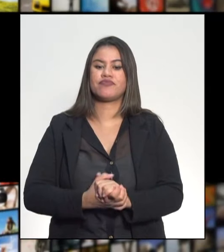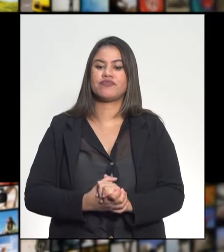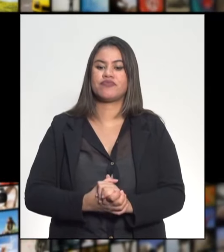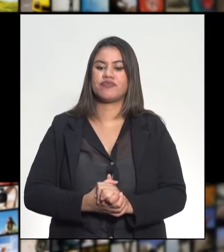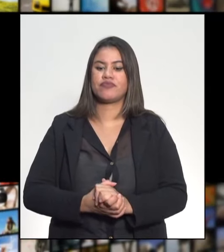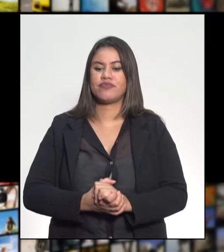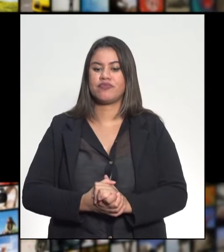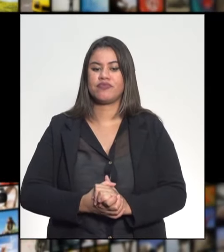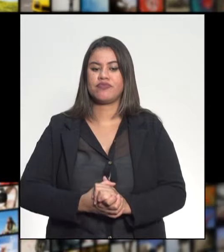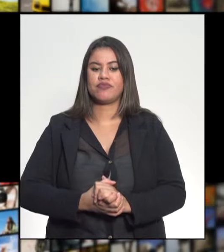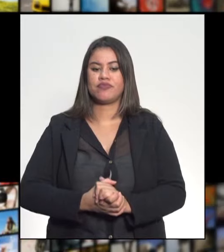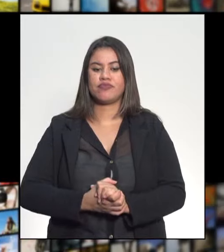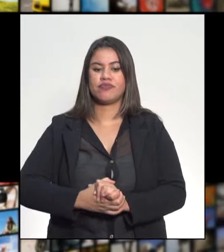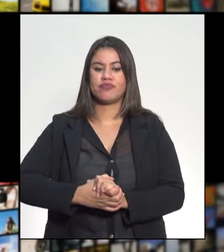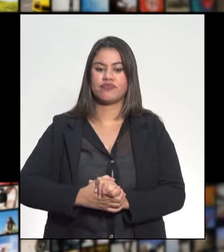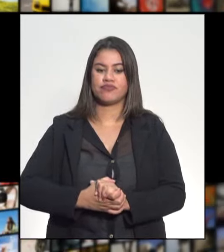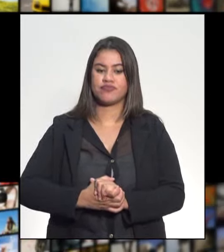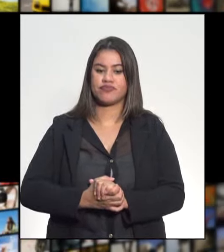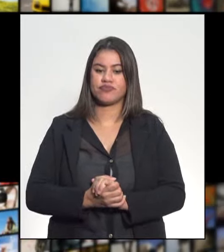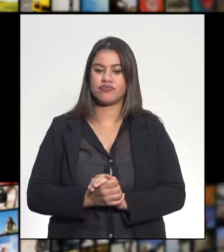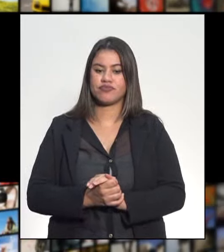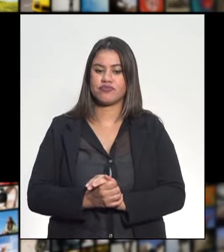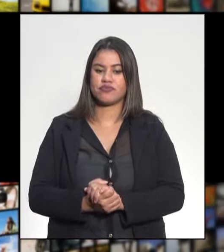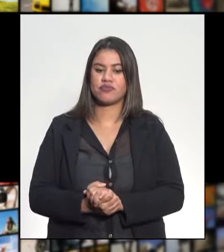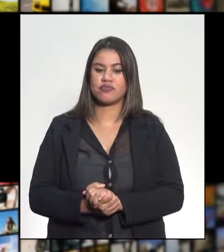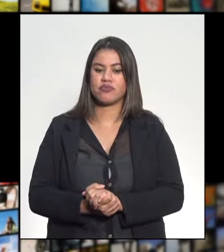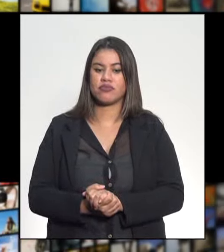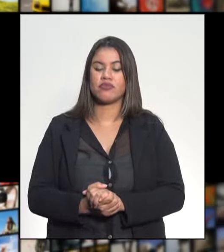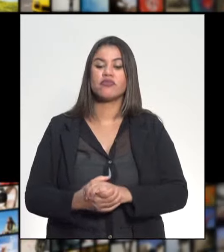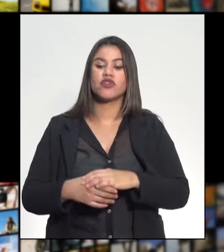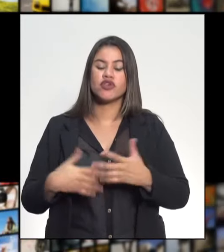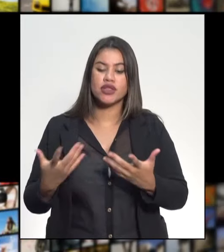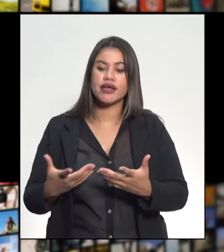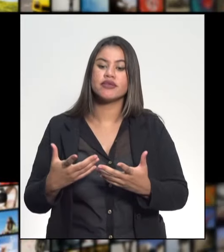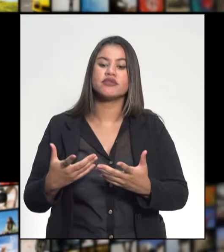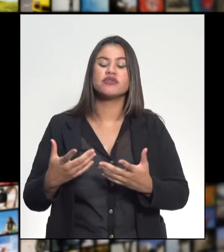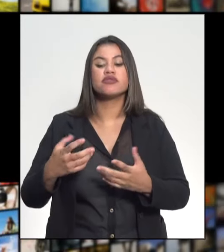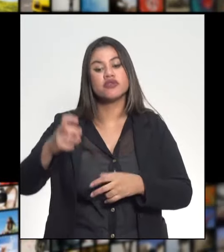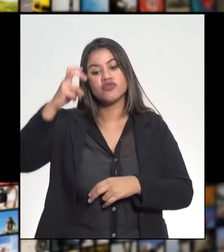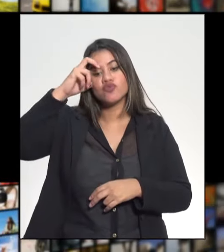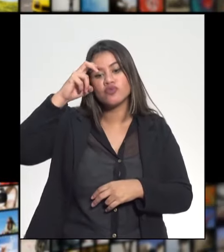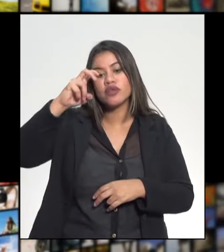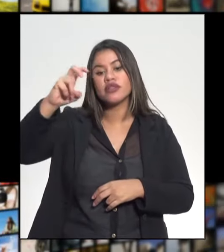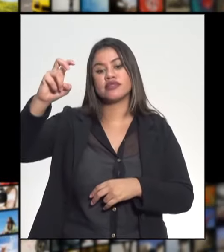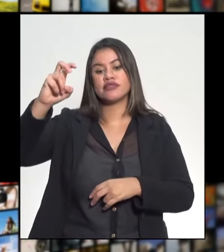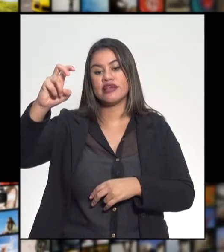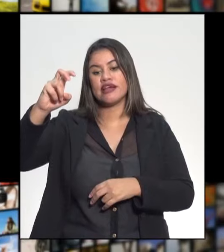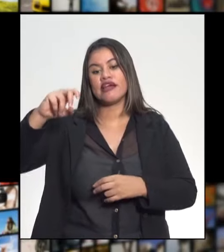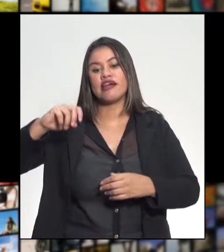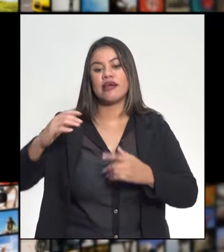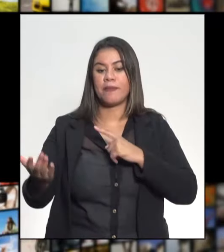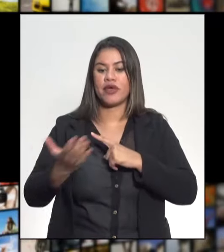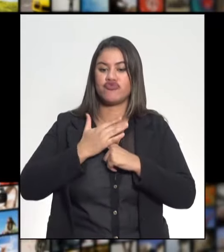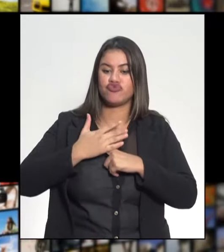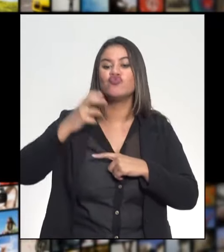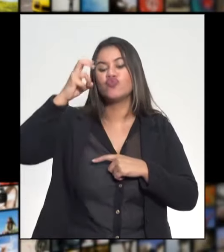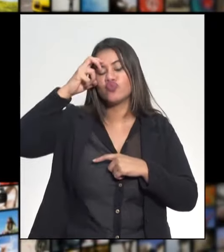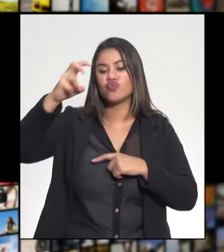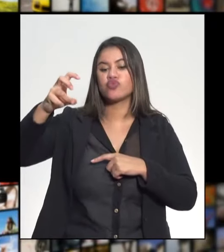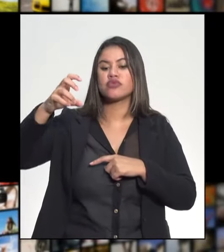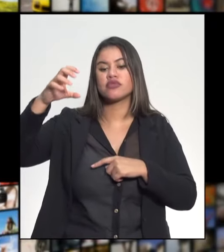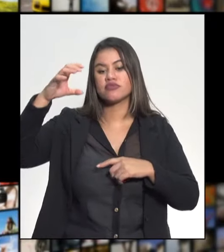Eu quero saber agora por que é importante a gente se informar. Pra gente ficar mais inteligente, né? Pra saber